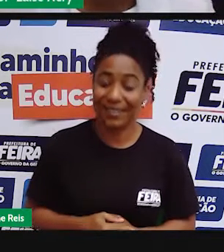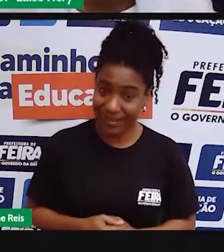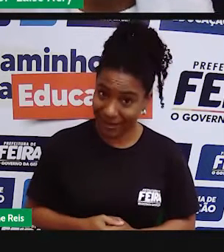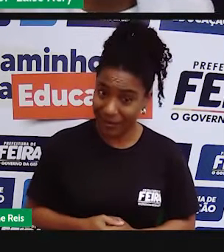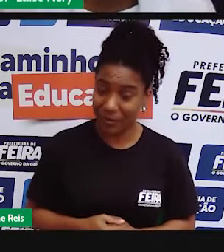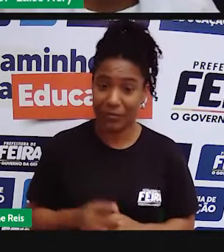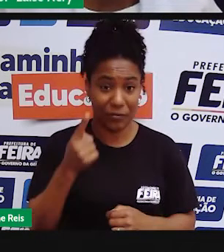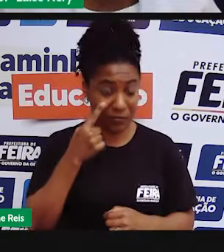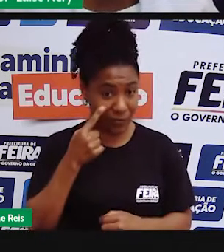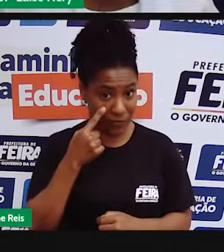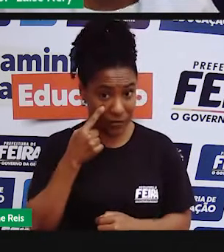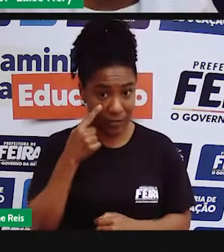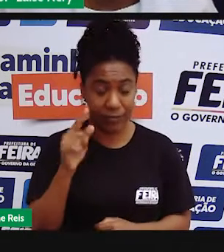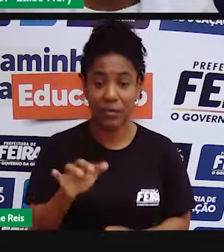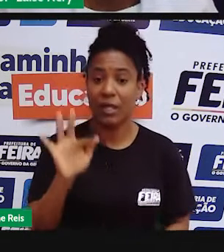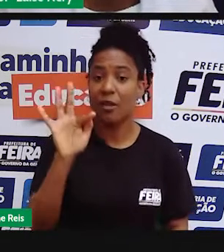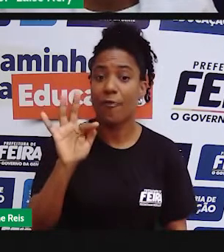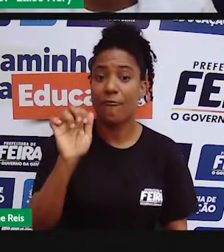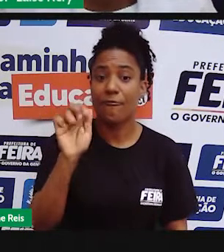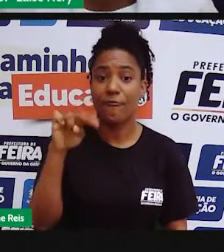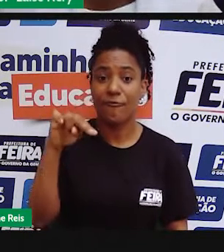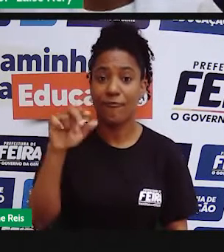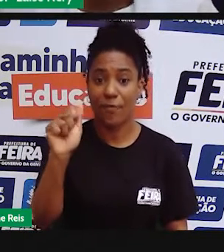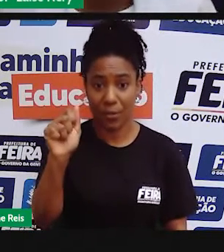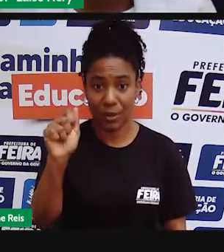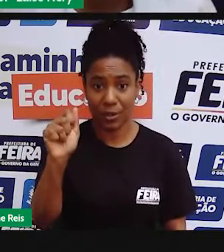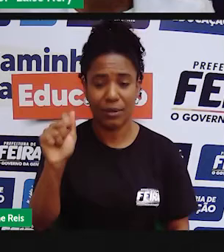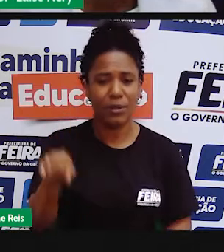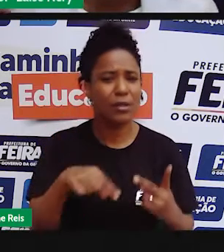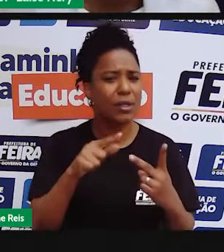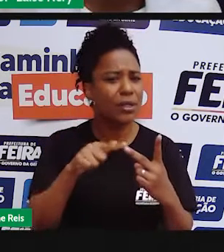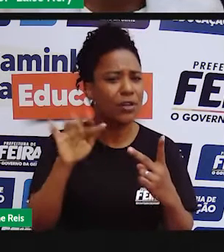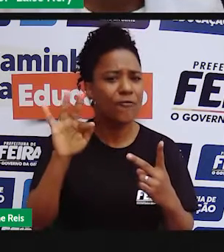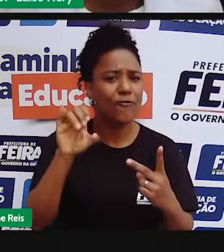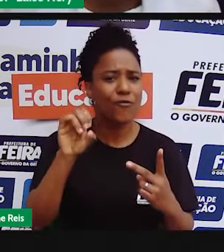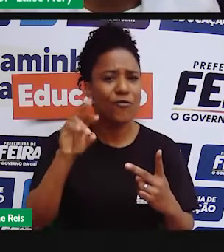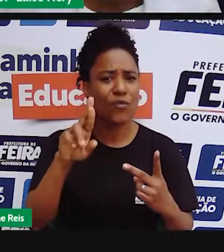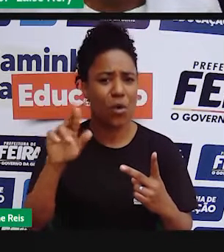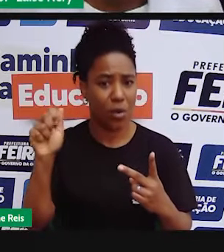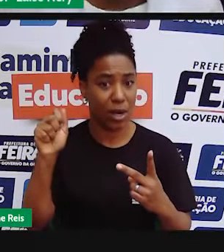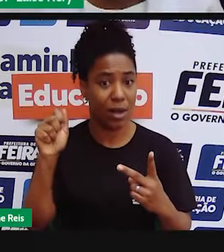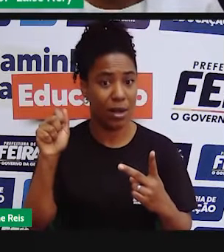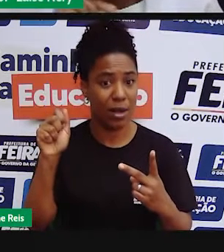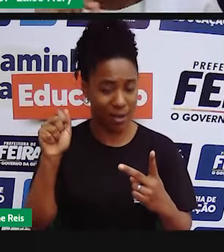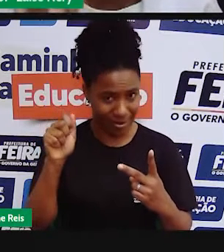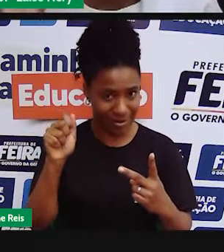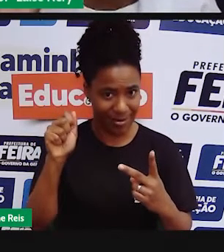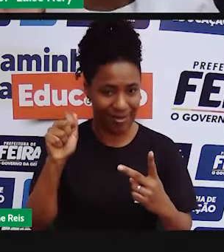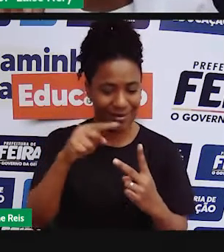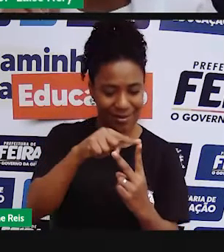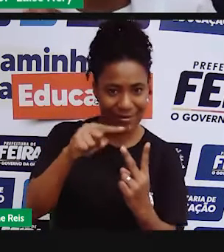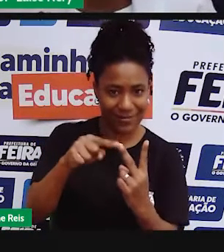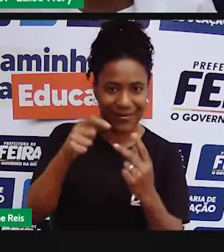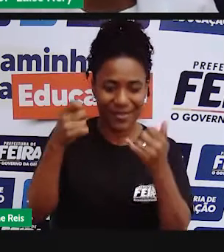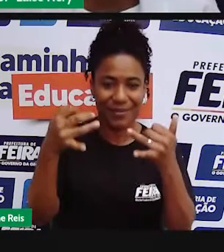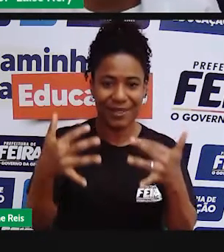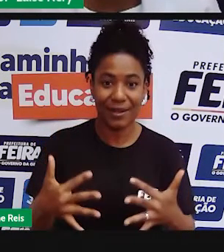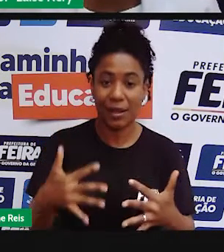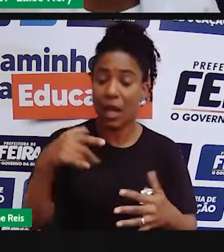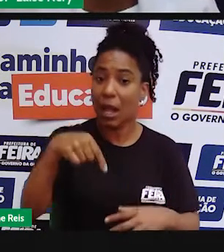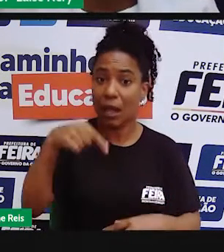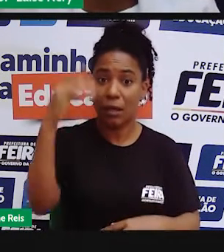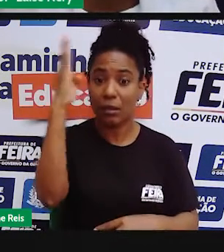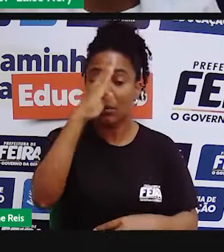Primeiro, nós vamos diferenciar fauna de flora. O Brasil é o país que abriga a maior biodiversidade